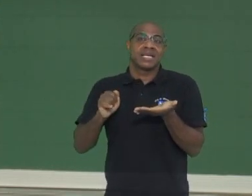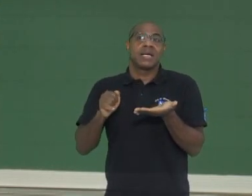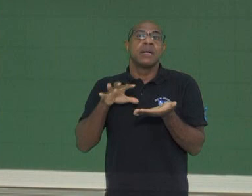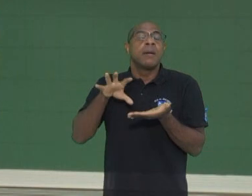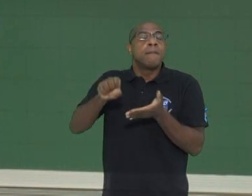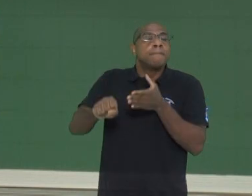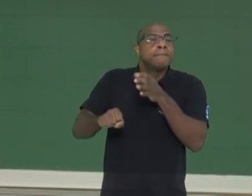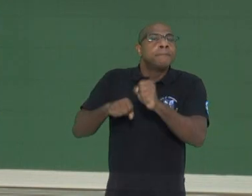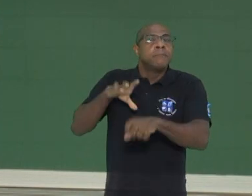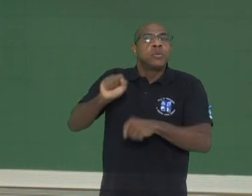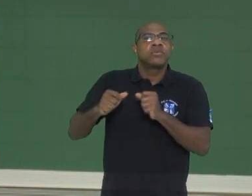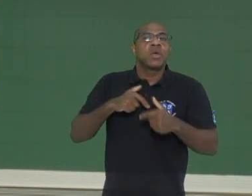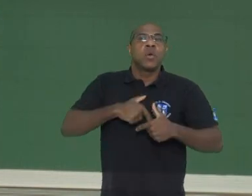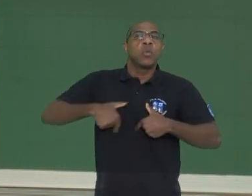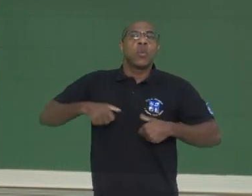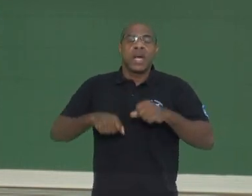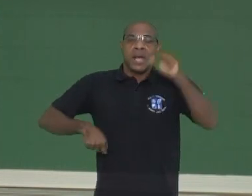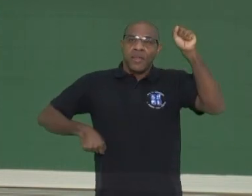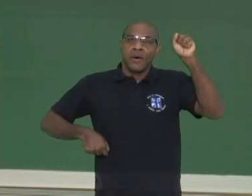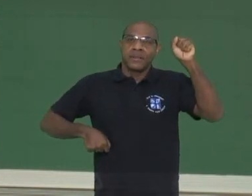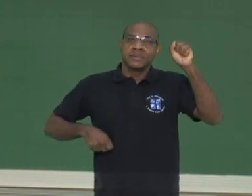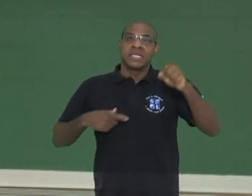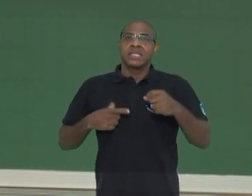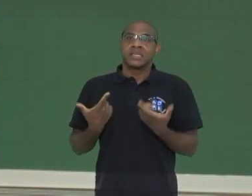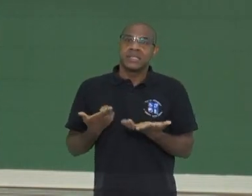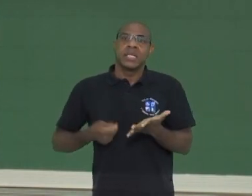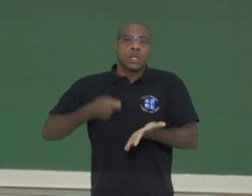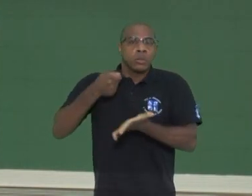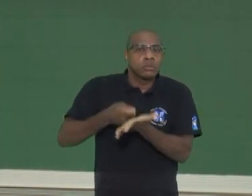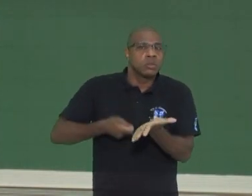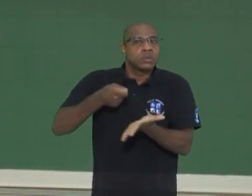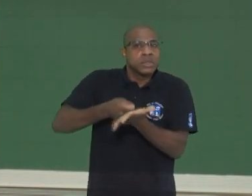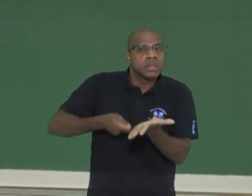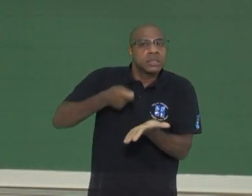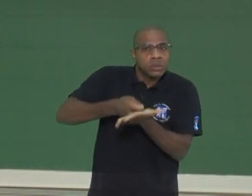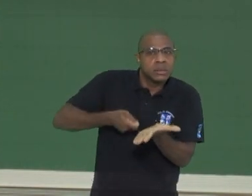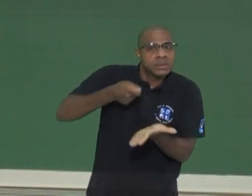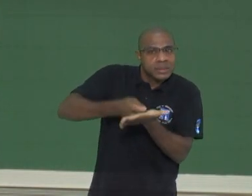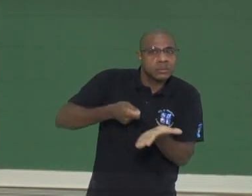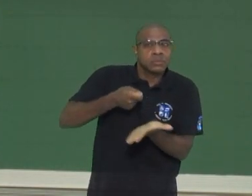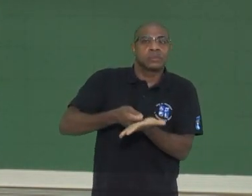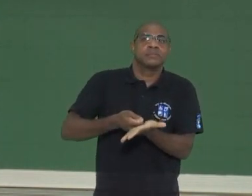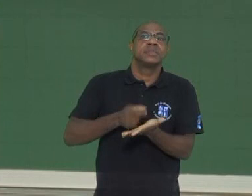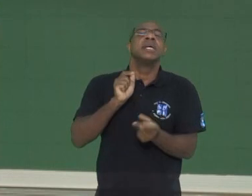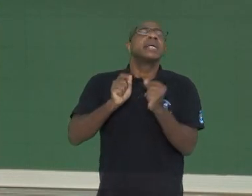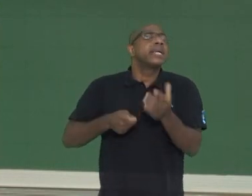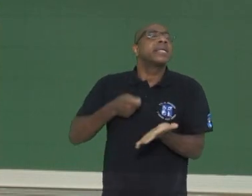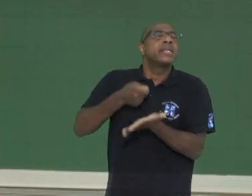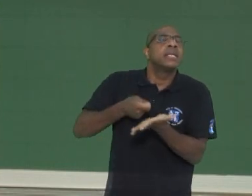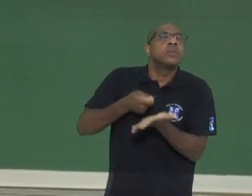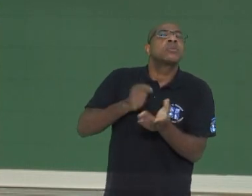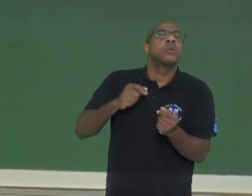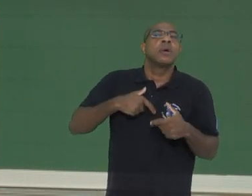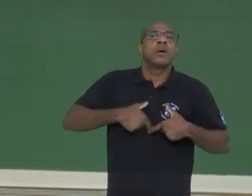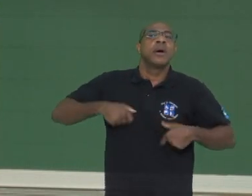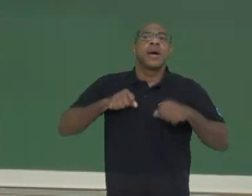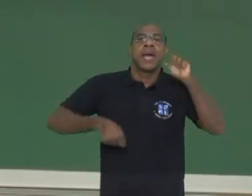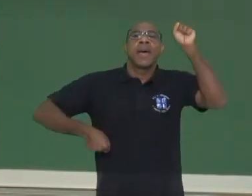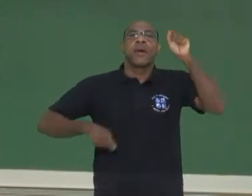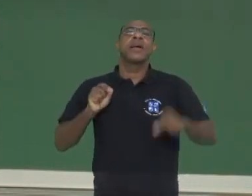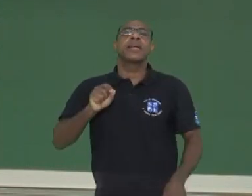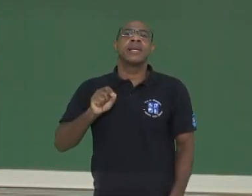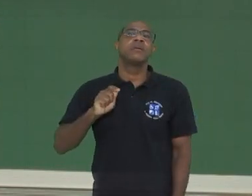tenha lutado contra essa monarquia. E esse herói foi exatamente quem? O Tiradentes, que nós acabamos de analisar